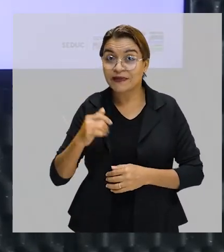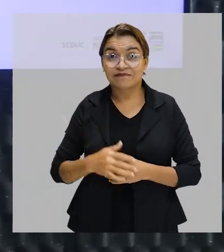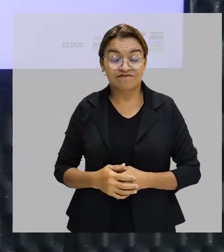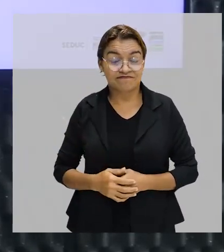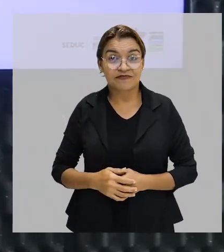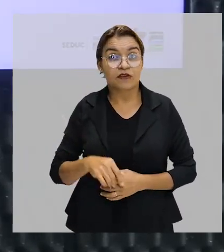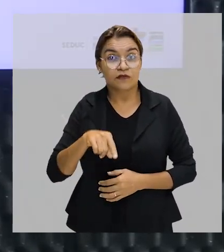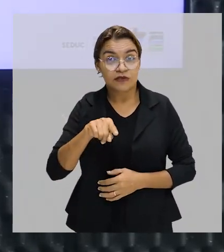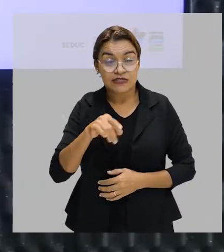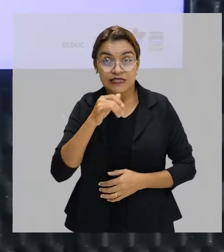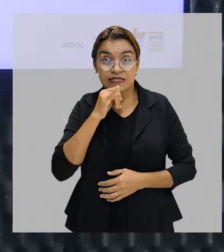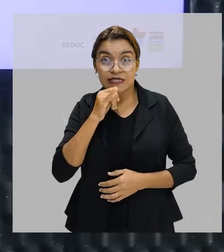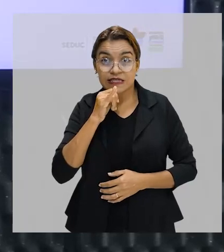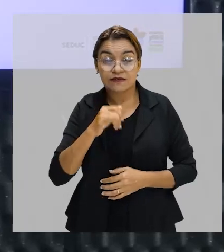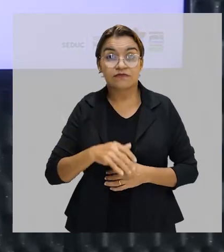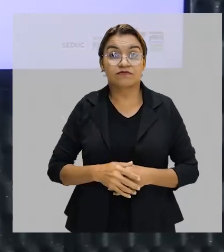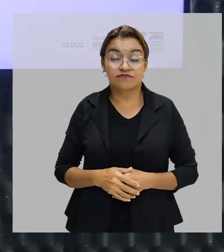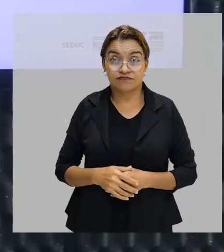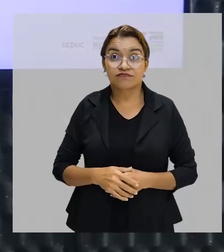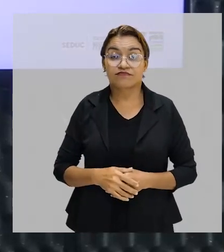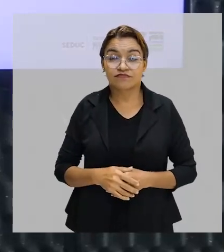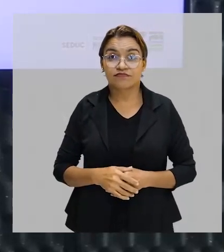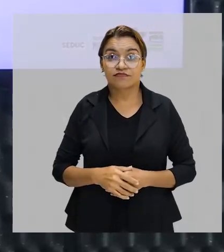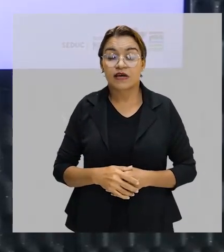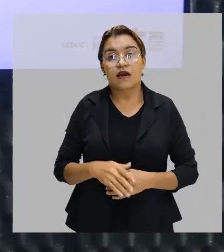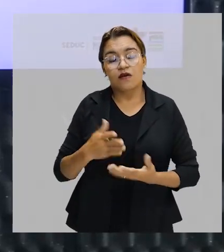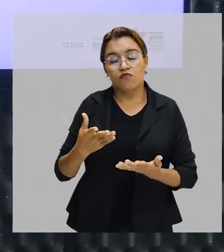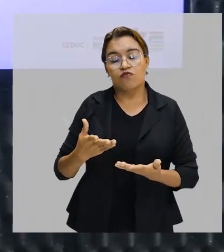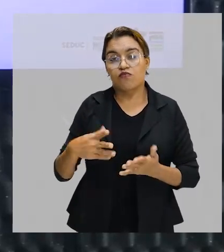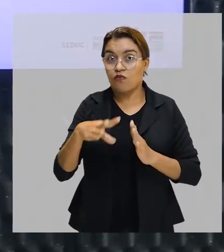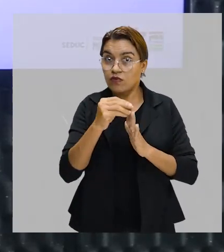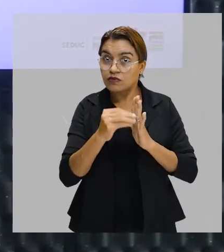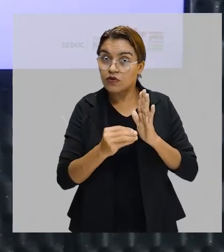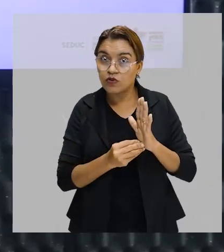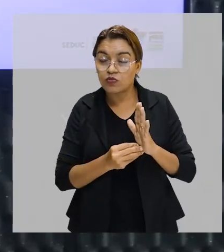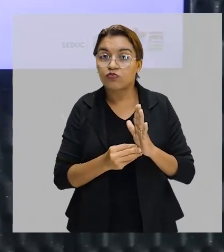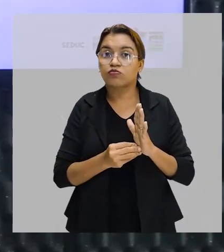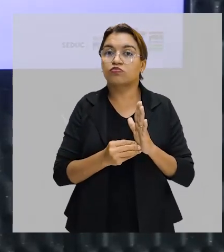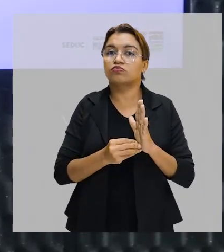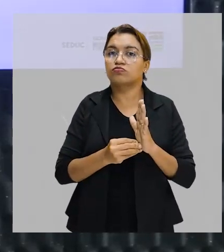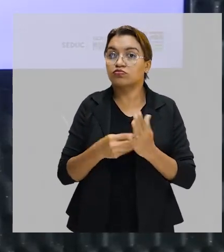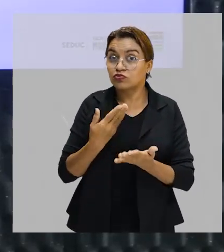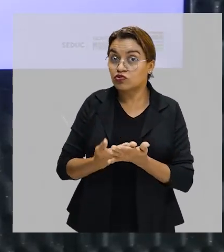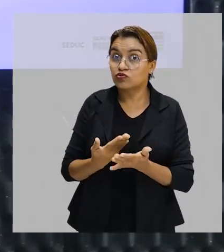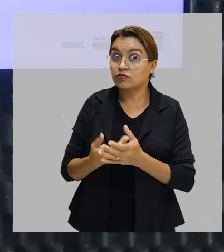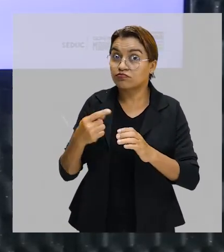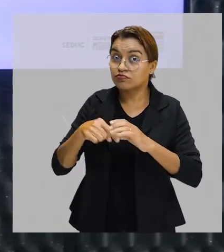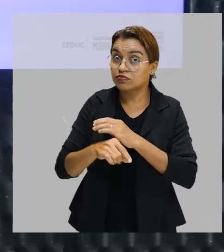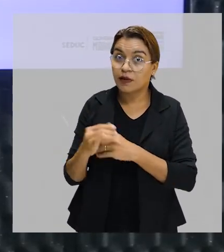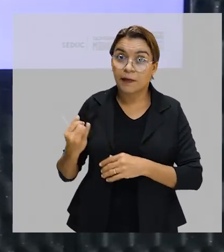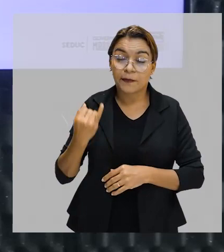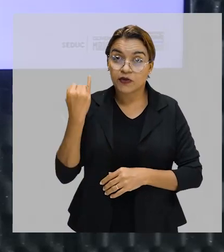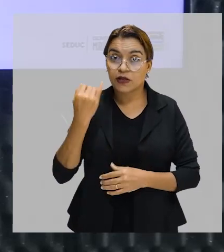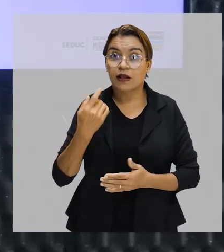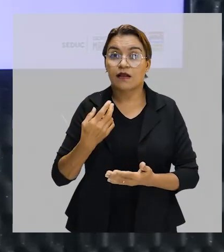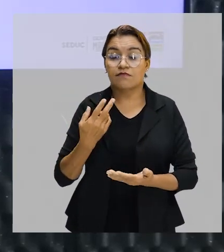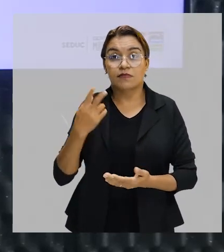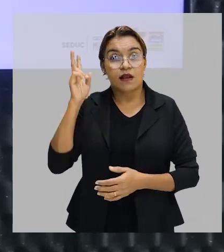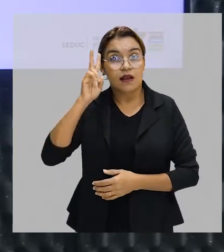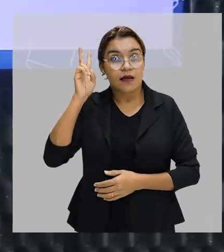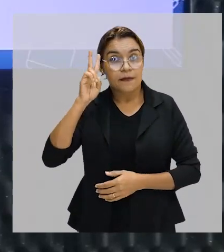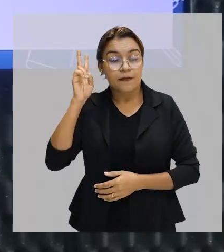né, que são resolvidos, nós vamos também aprofundando o assunto. Tá? Lembrando do que nós trabalhamos na aula passada